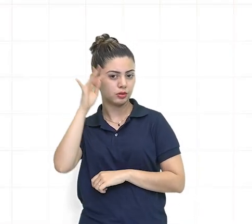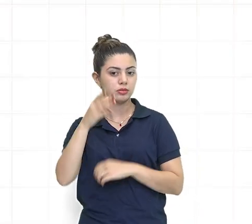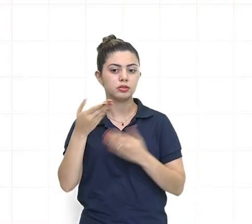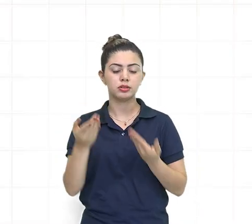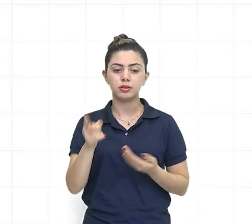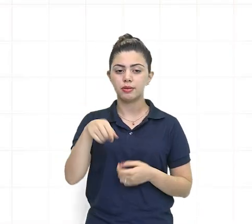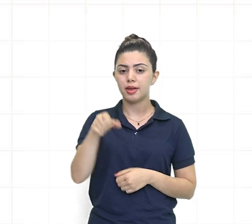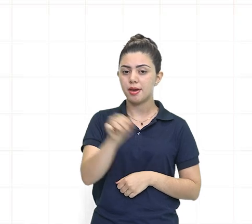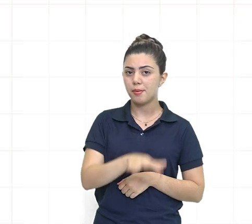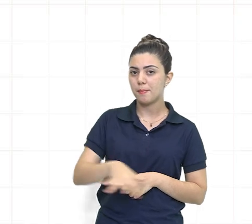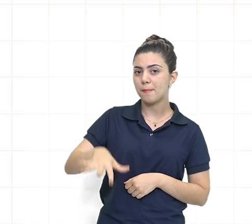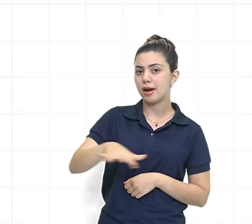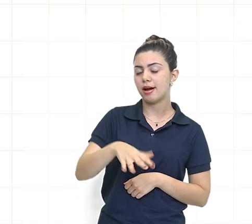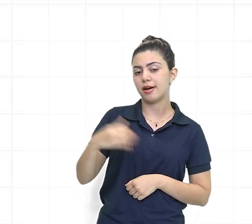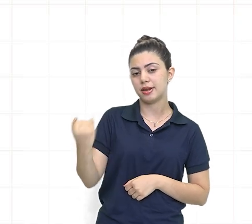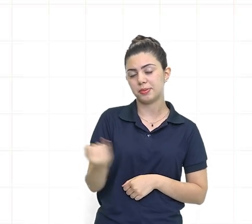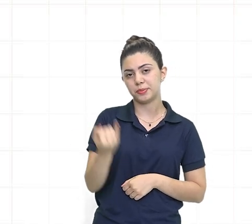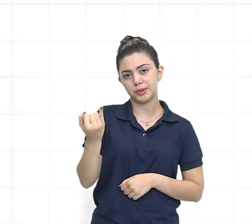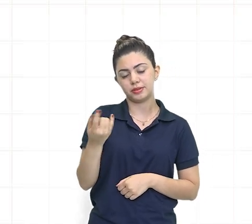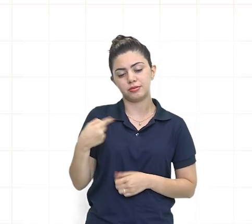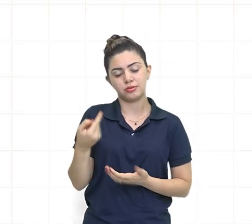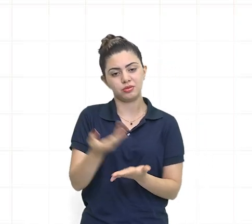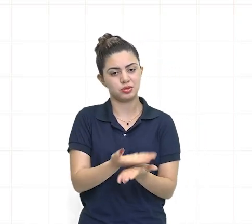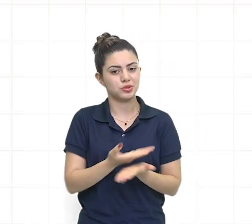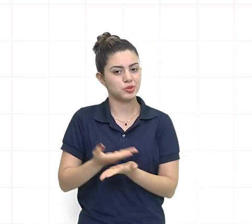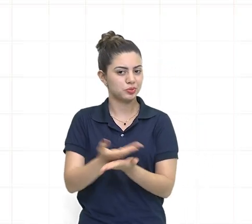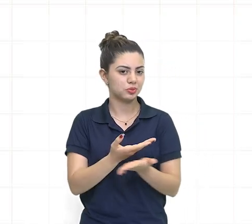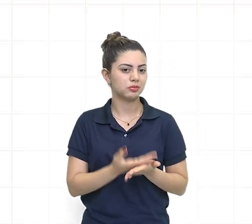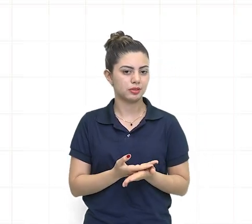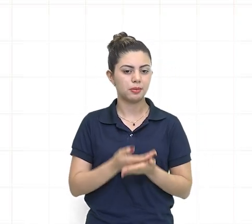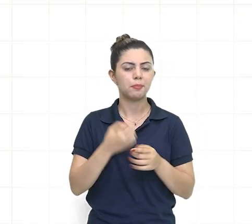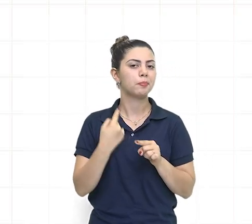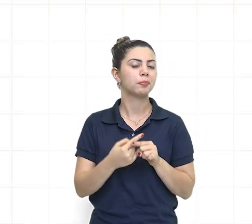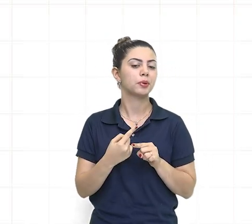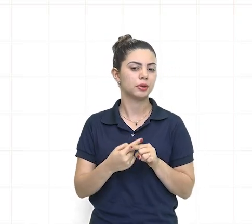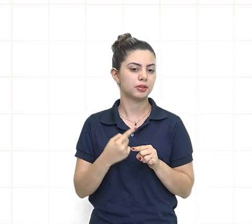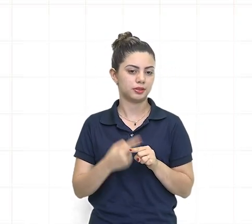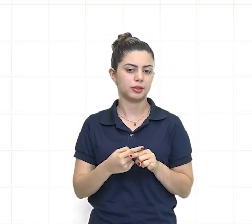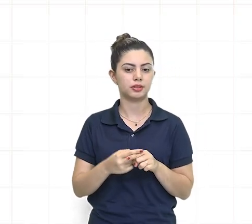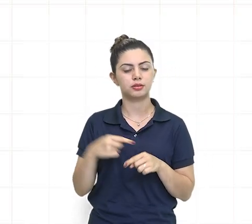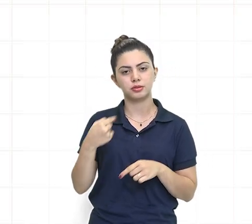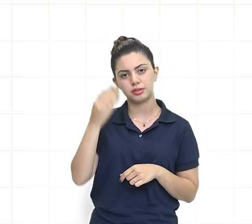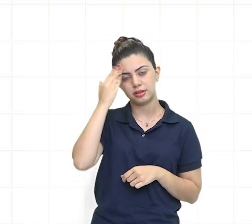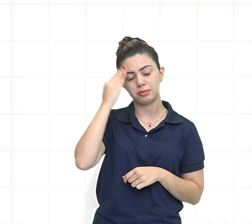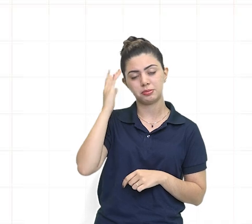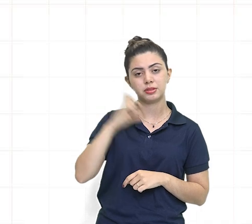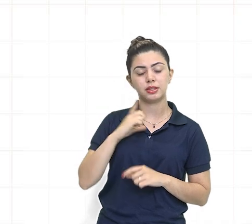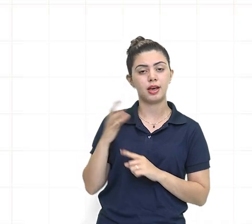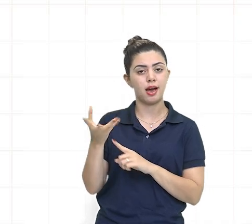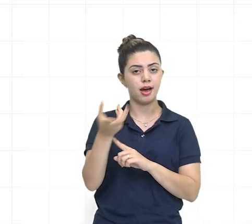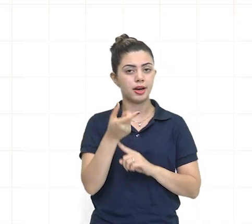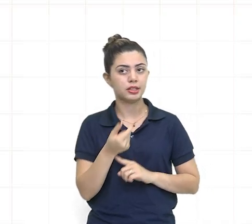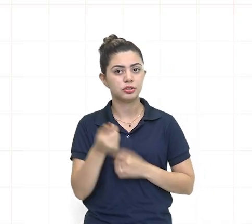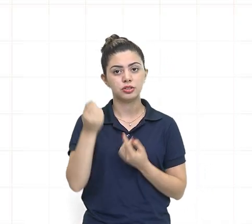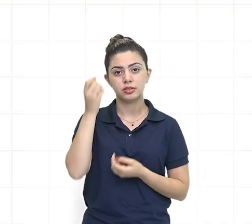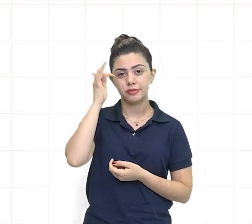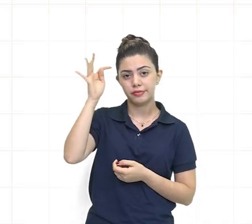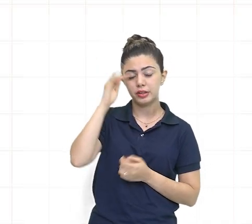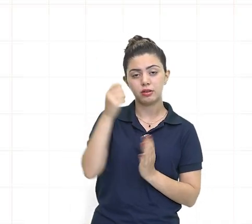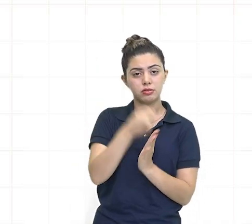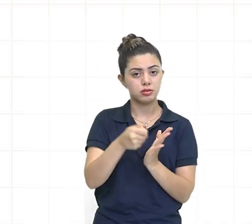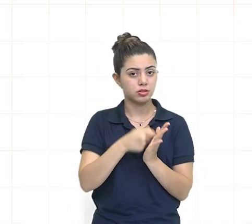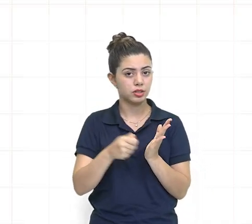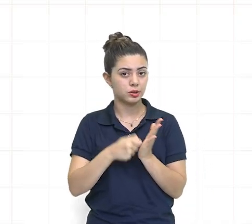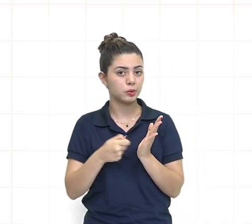área importante, não é mesmo, aí, de navegabilidade. Exatamente por isso, então, artistas, filósofos e escritores romanos